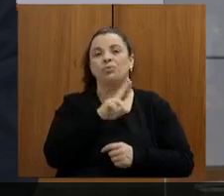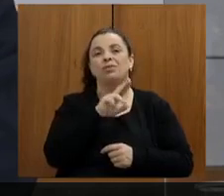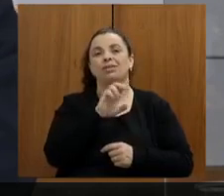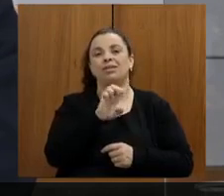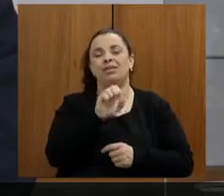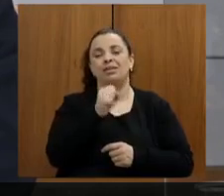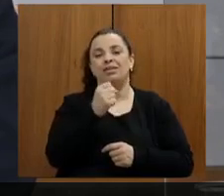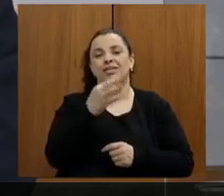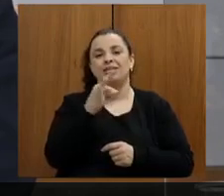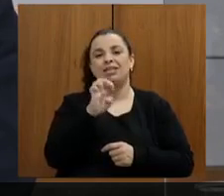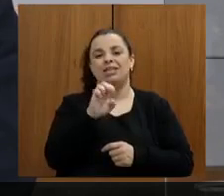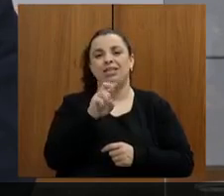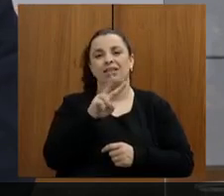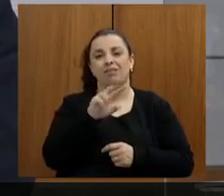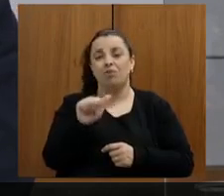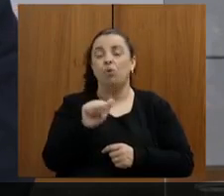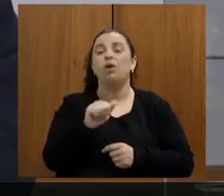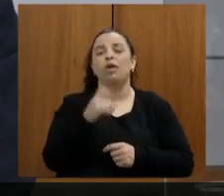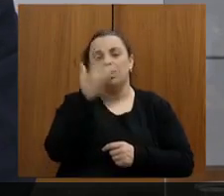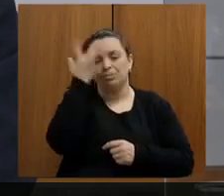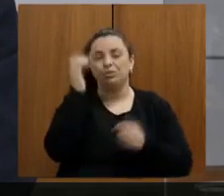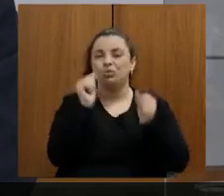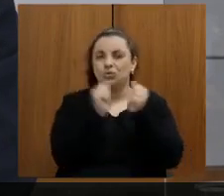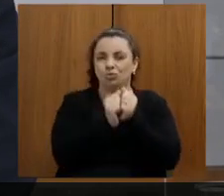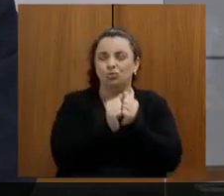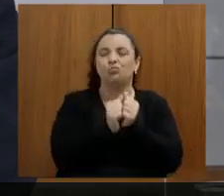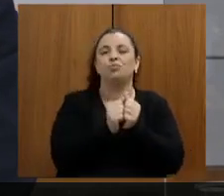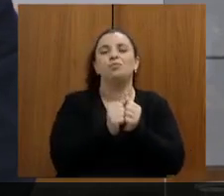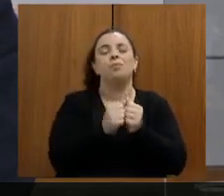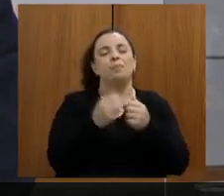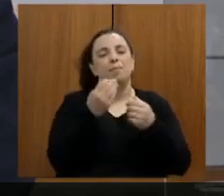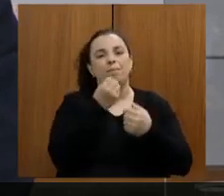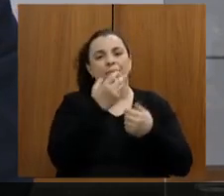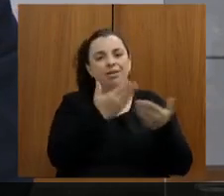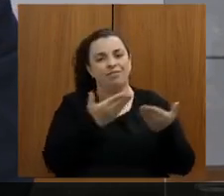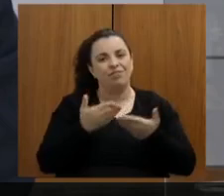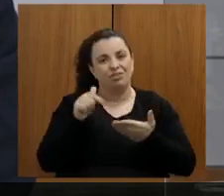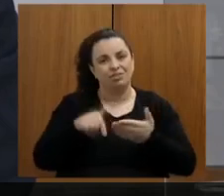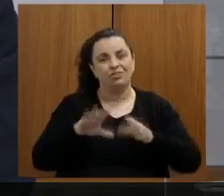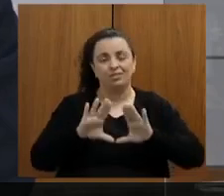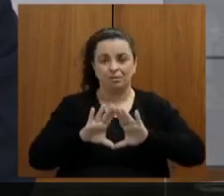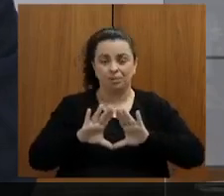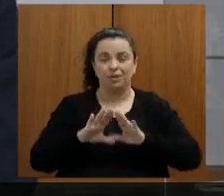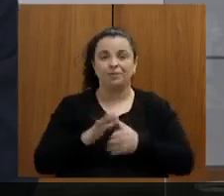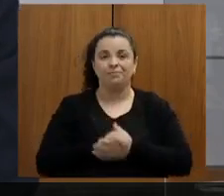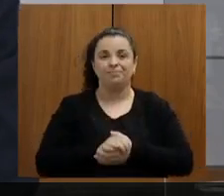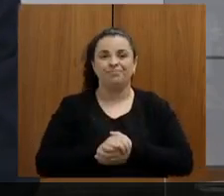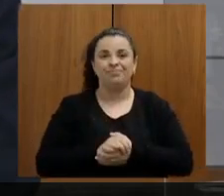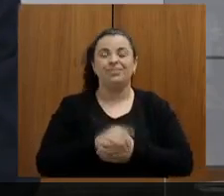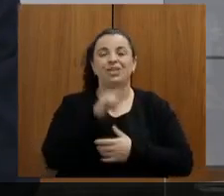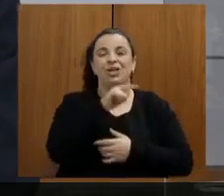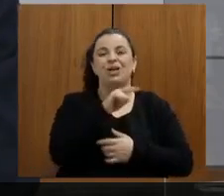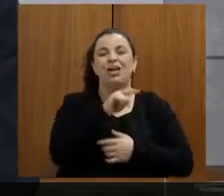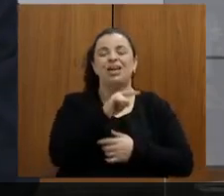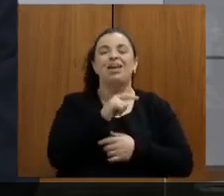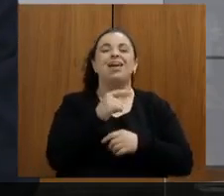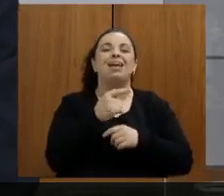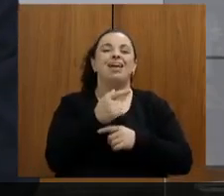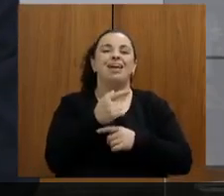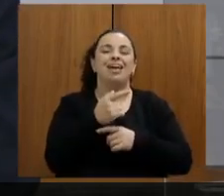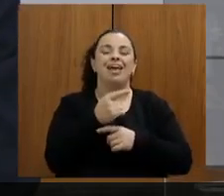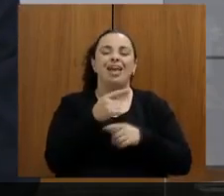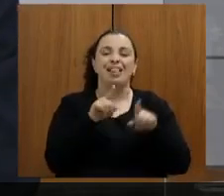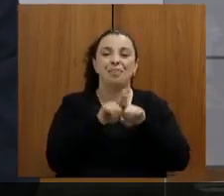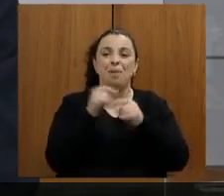muito bem vindos a esta casa quando eu escrevo tem o traço também do deputado Sargento Rodrigues né